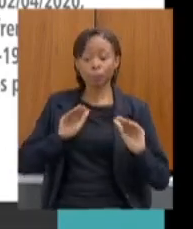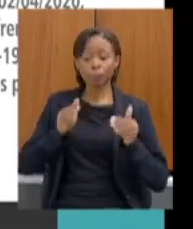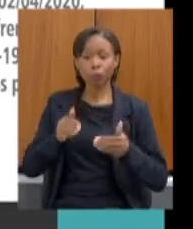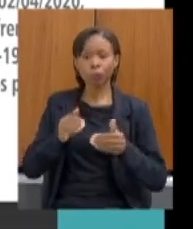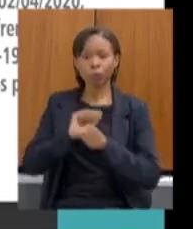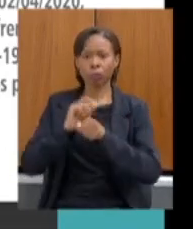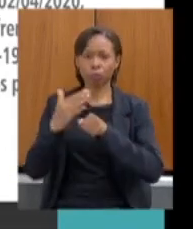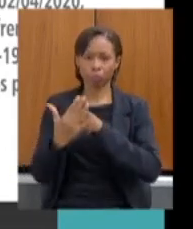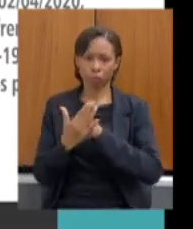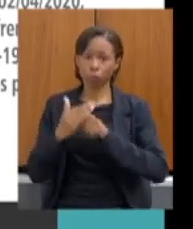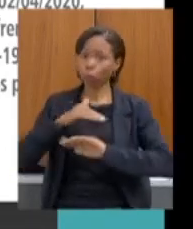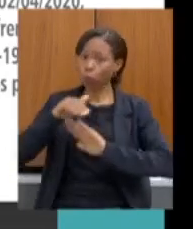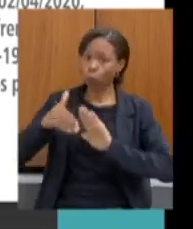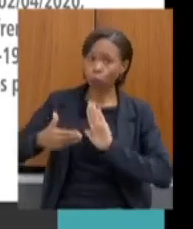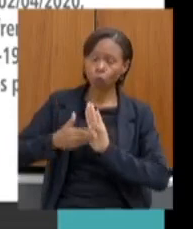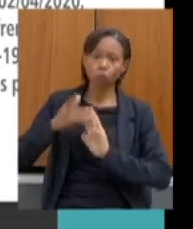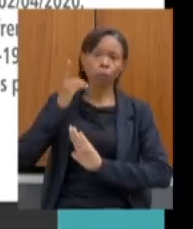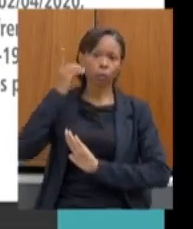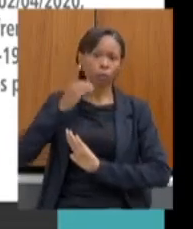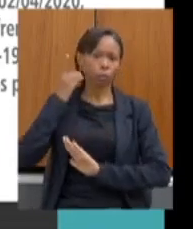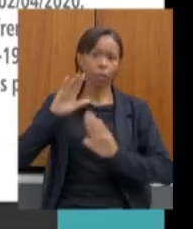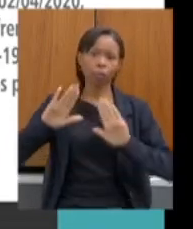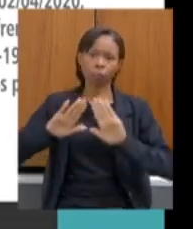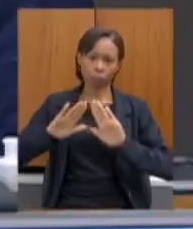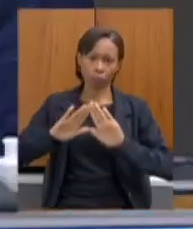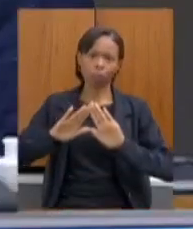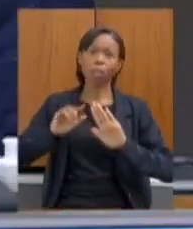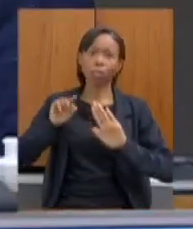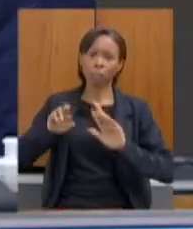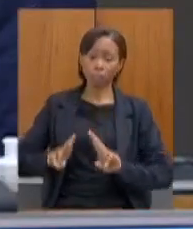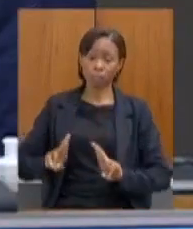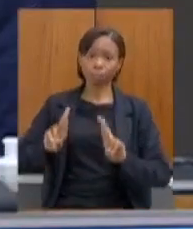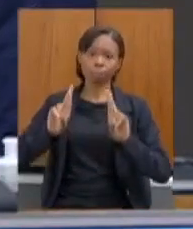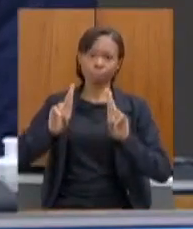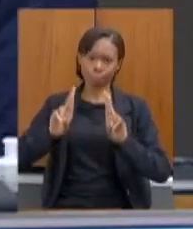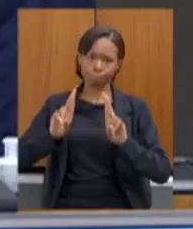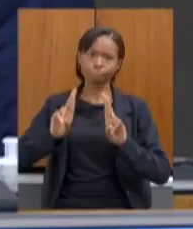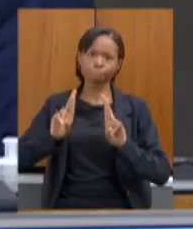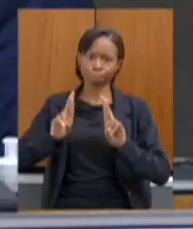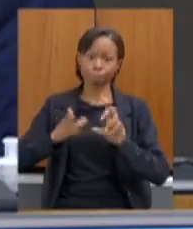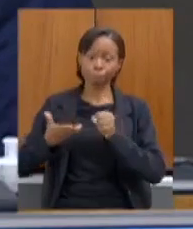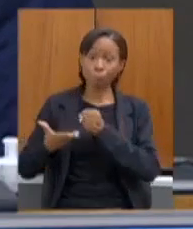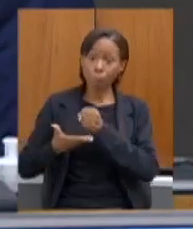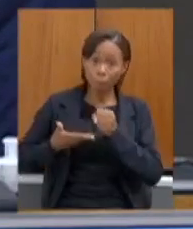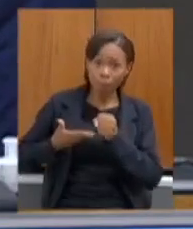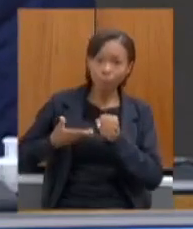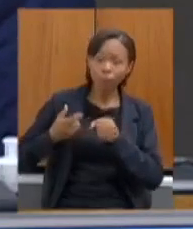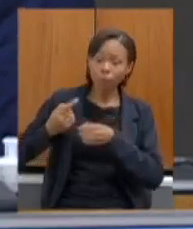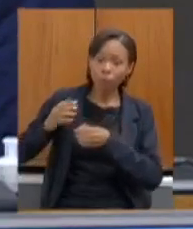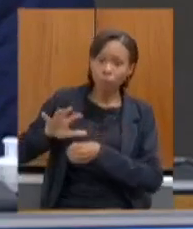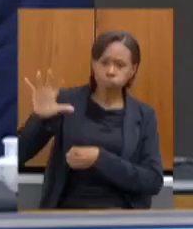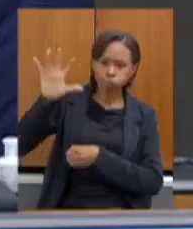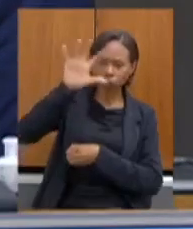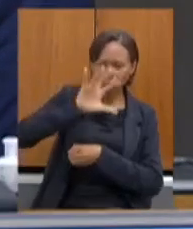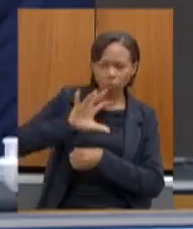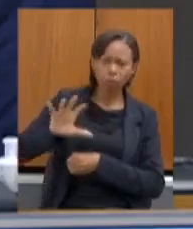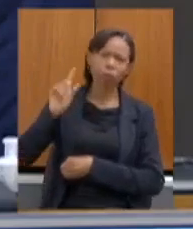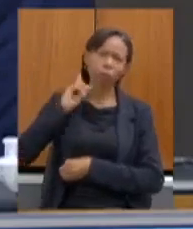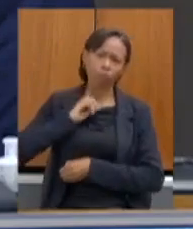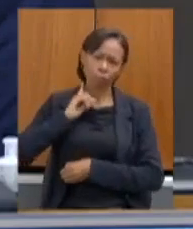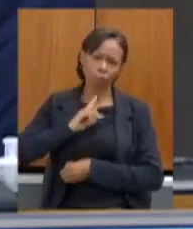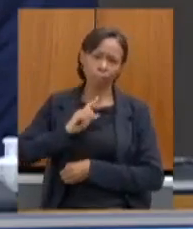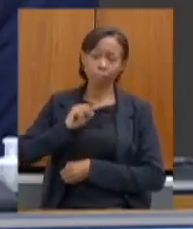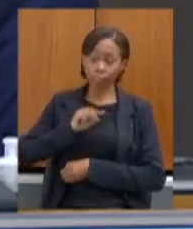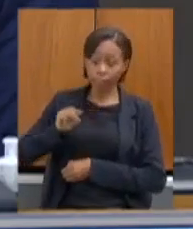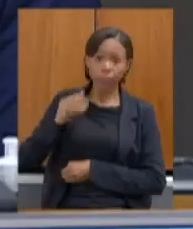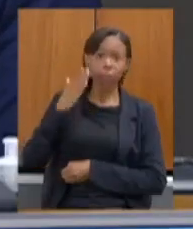os deputados da Assembleia Legislativa, que são os verdadeiros representantes da base, das regiões do nosso Estado, cientes do que